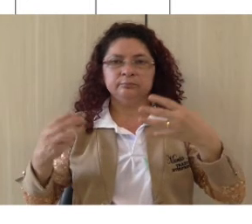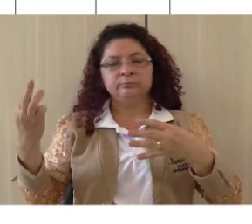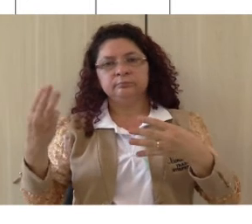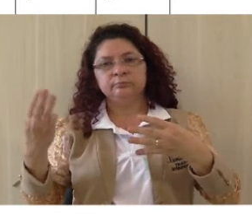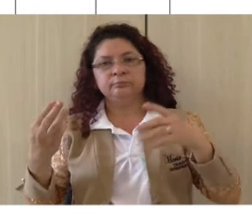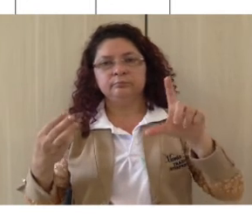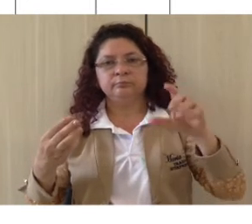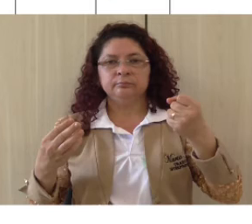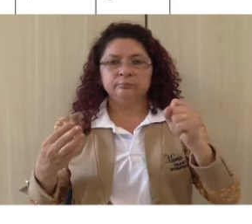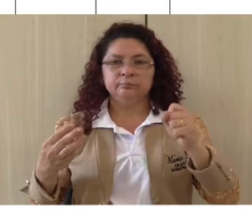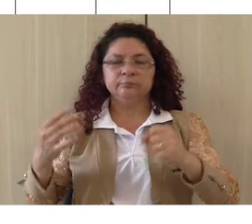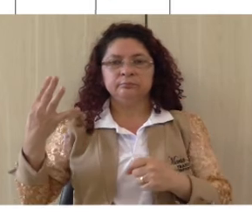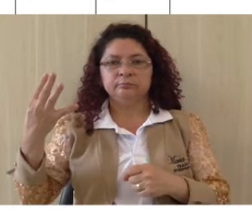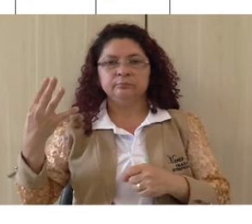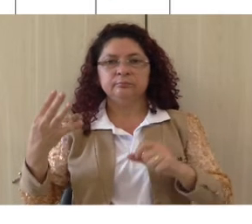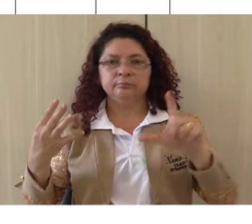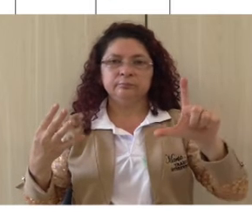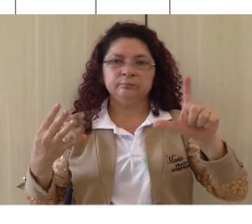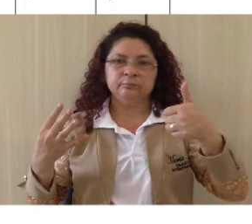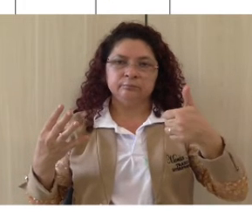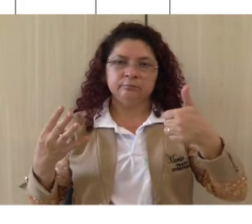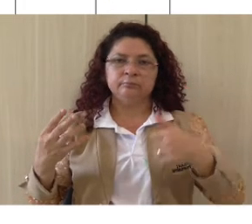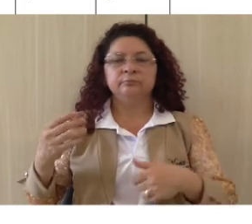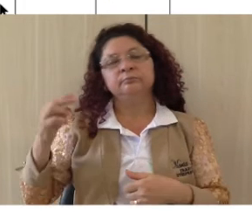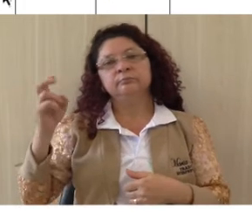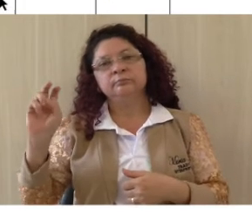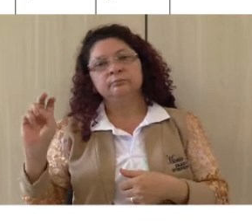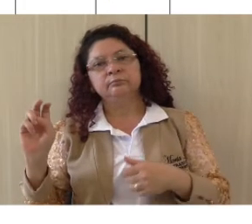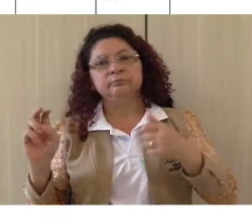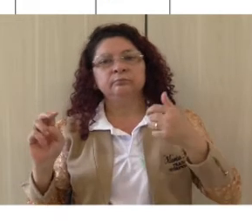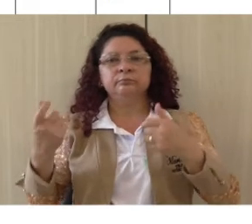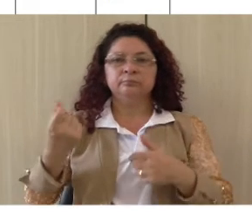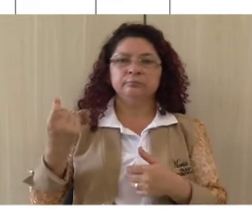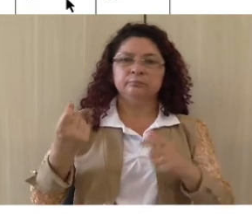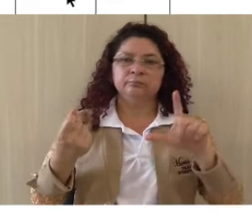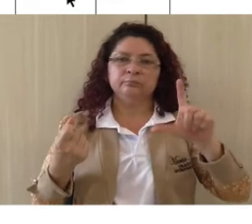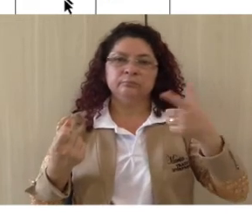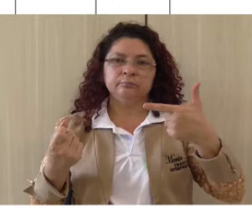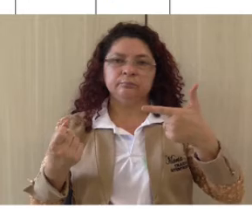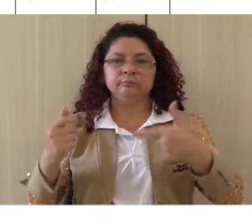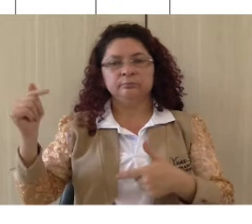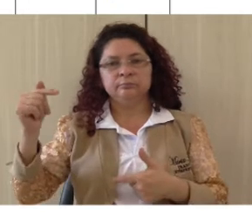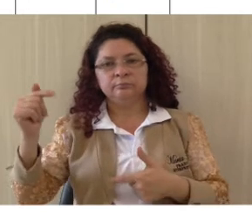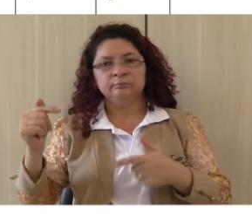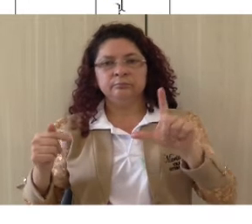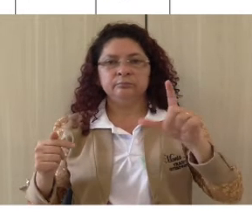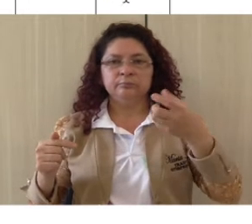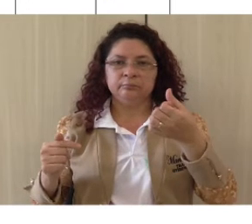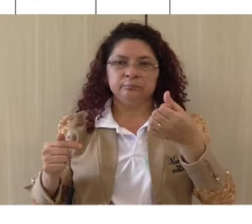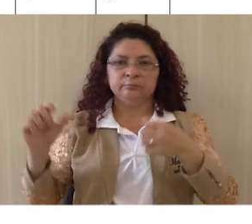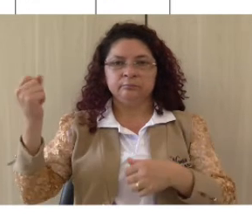Terceiro, L8. Quarto, L1. Quinto, L5. Sexto, L2. Sétimo,